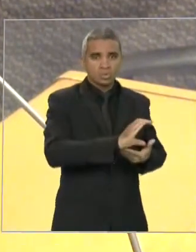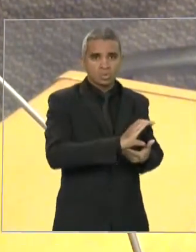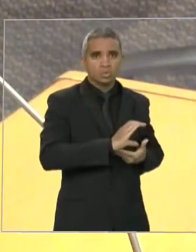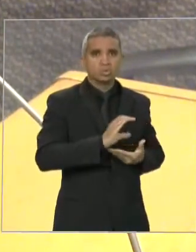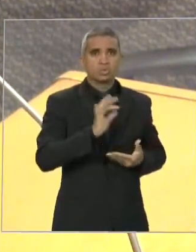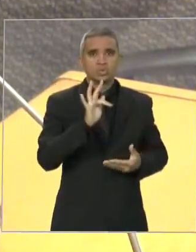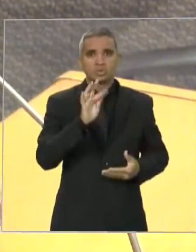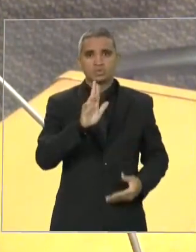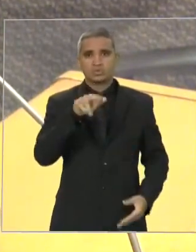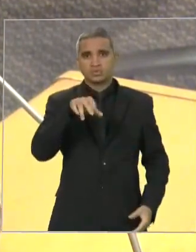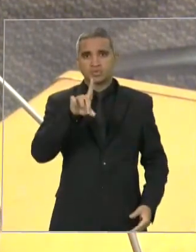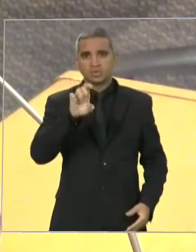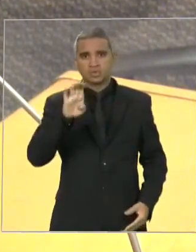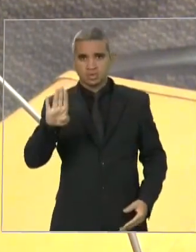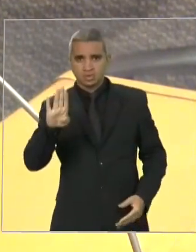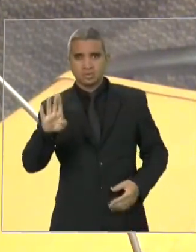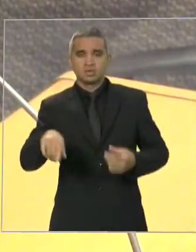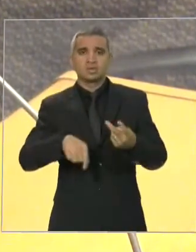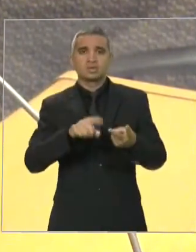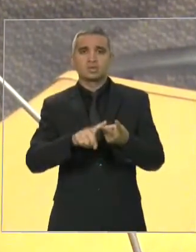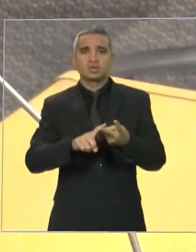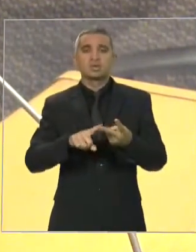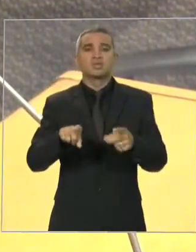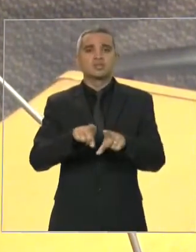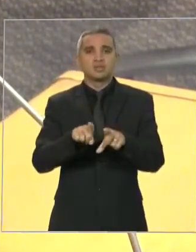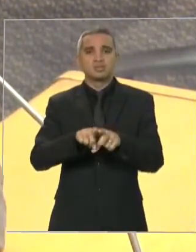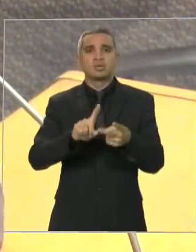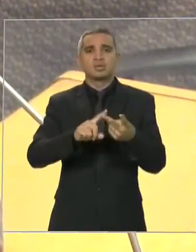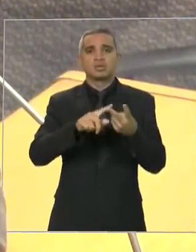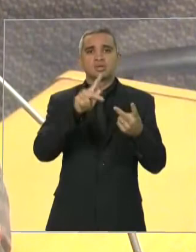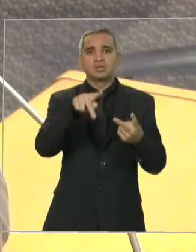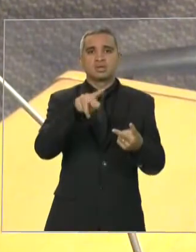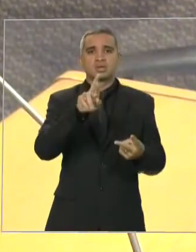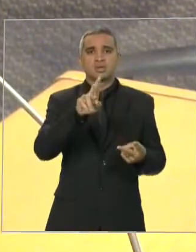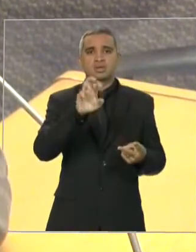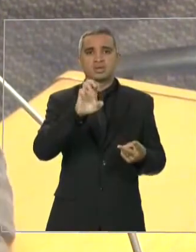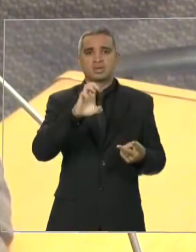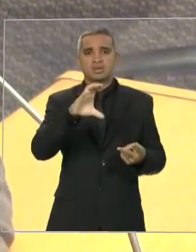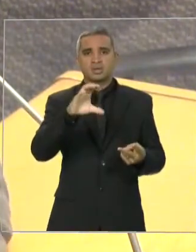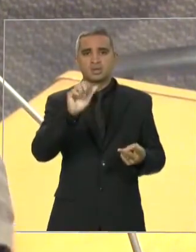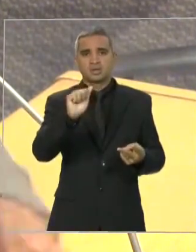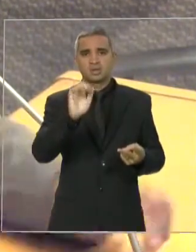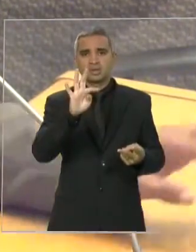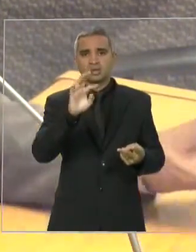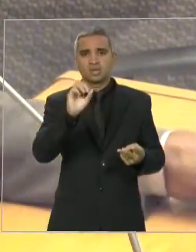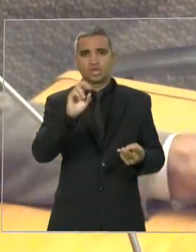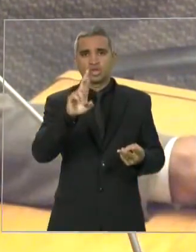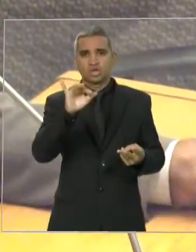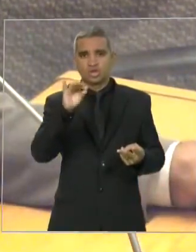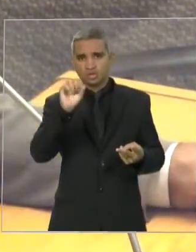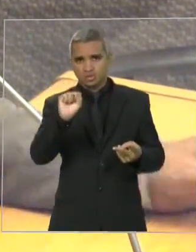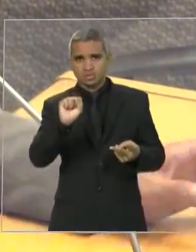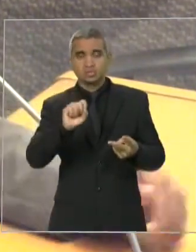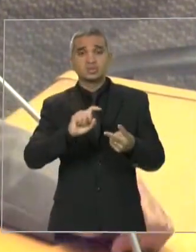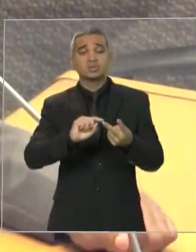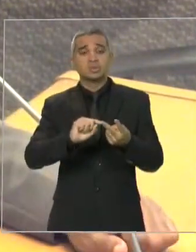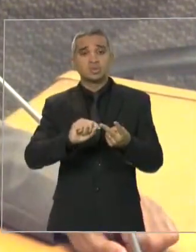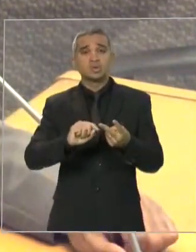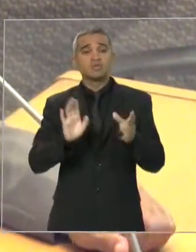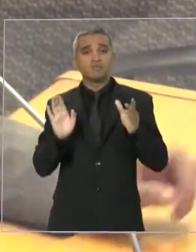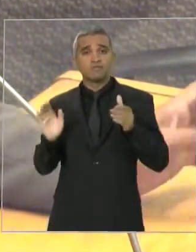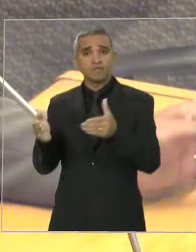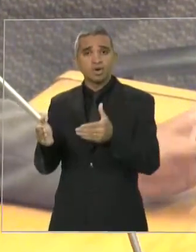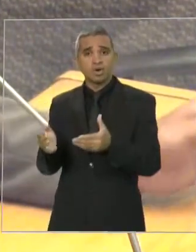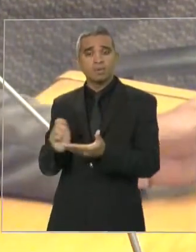precatórios, tentando desvirtuar esse dinheiro e aplicar em outras coisas. Então, parabéns pela atuação,